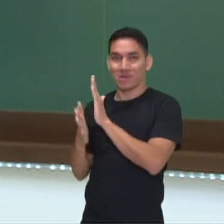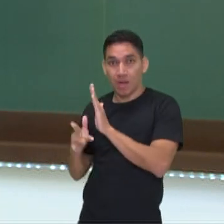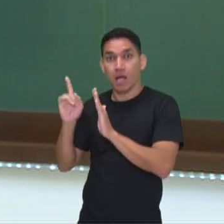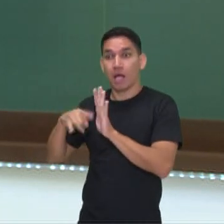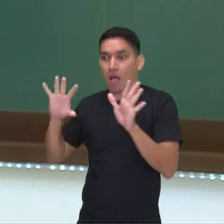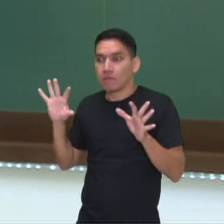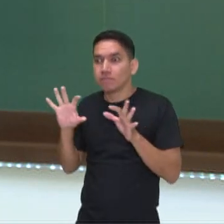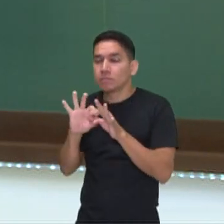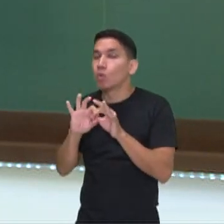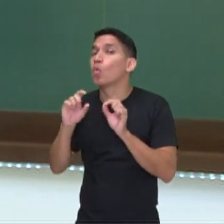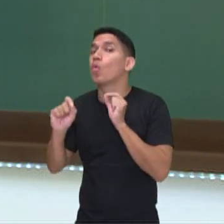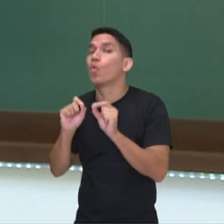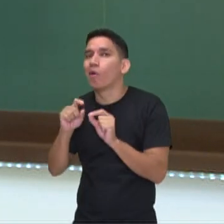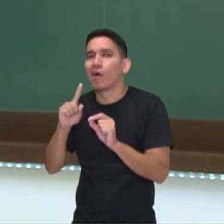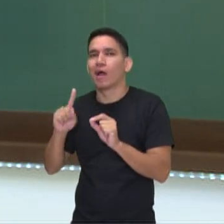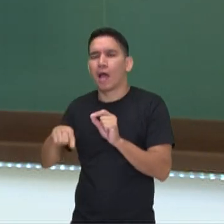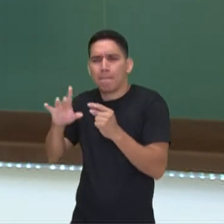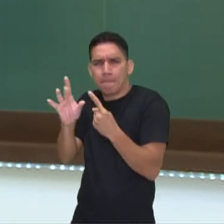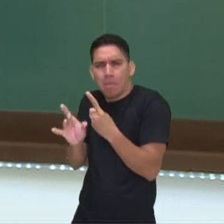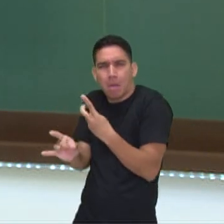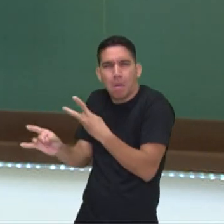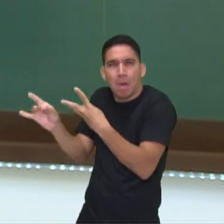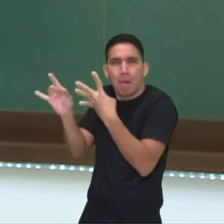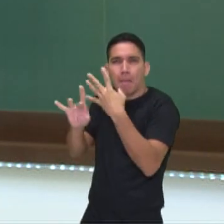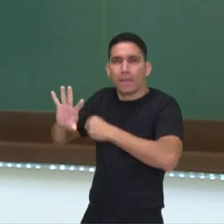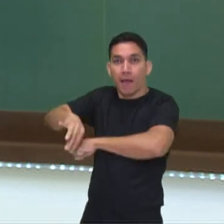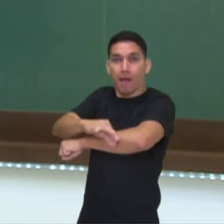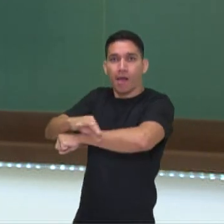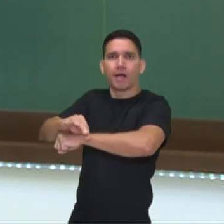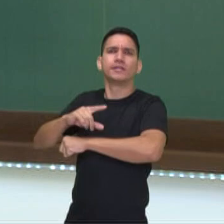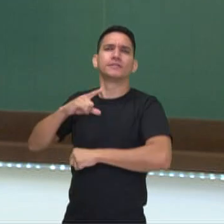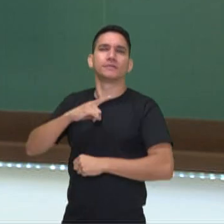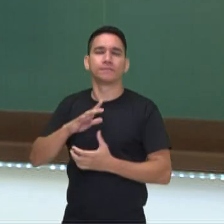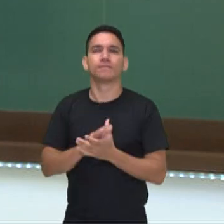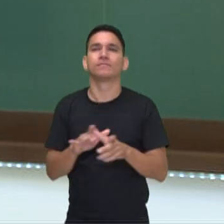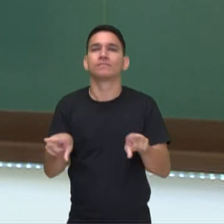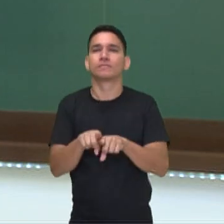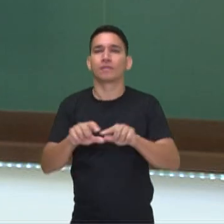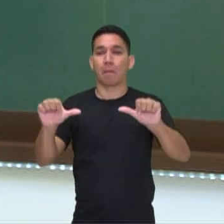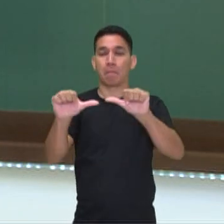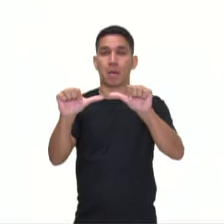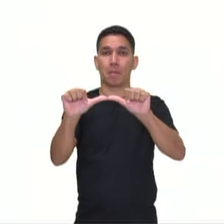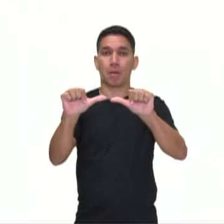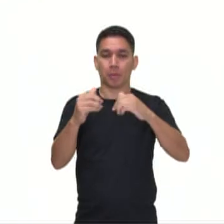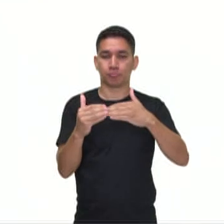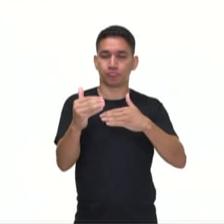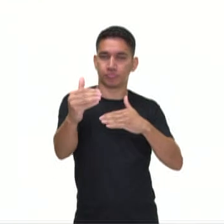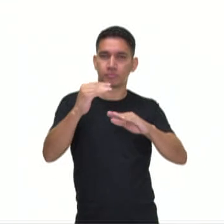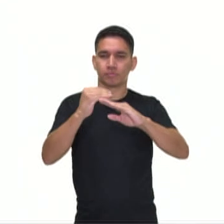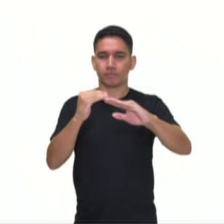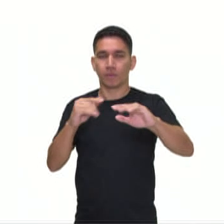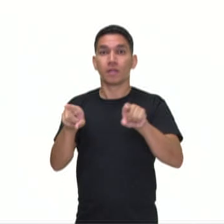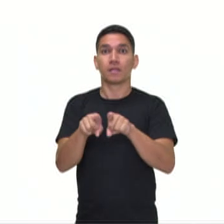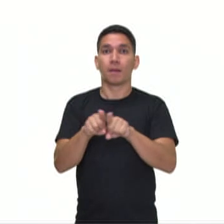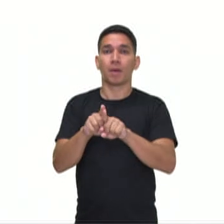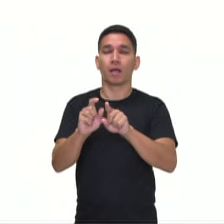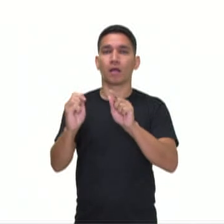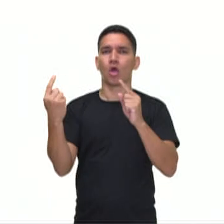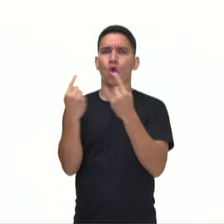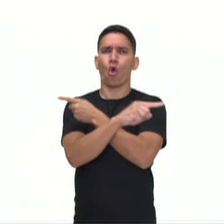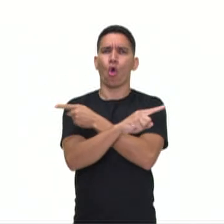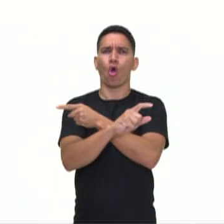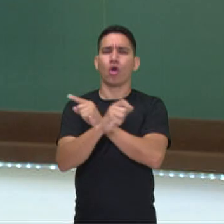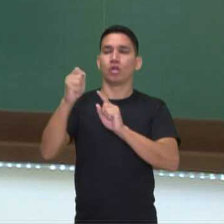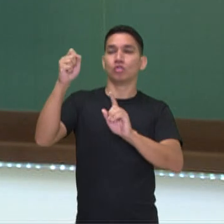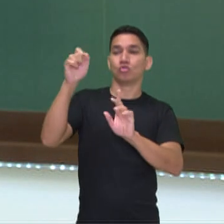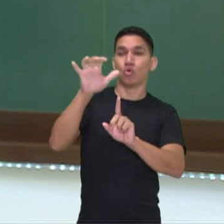arquitetura totalmente incrementada. Então, assim, composição assimétrica, violentos contrastes de luz e sombra. No nosso